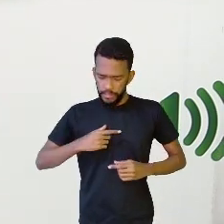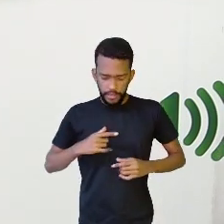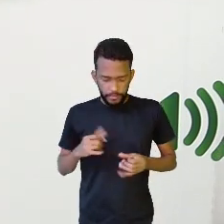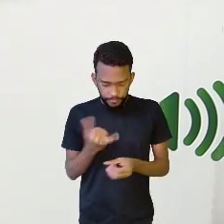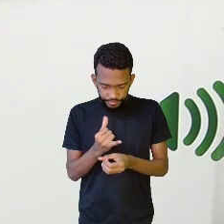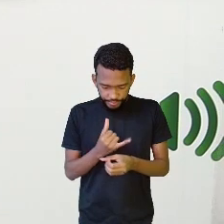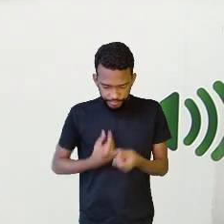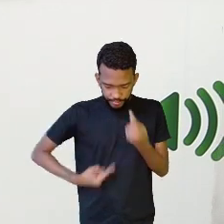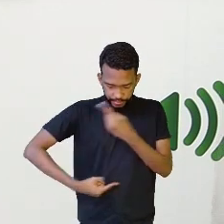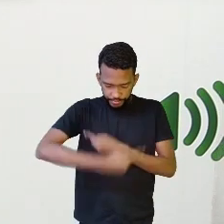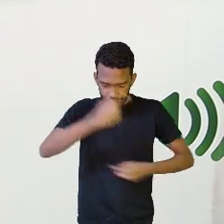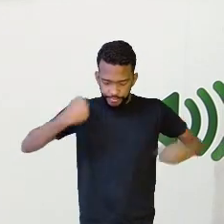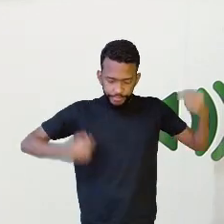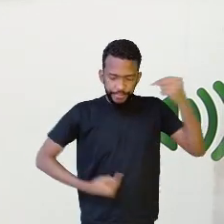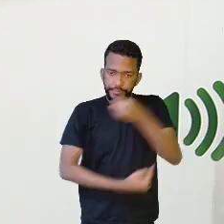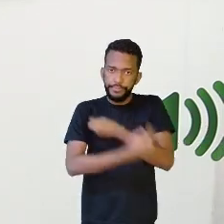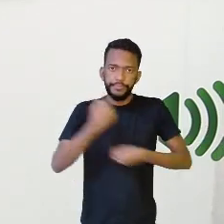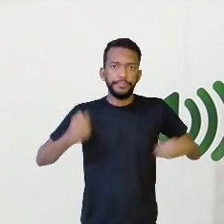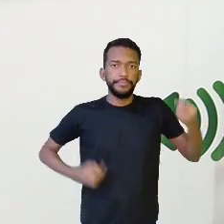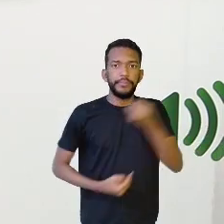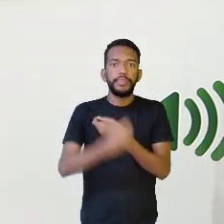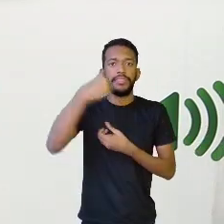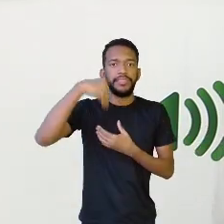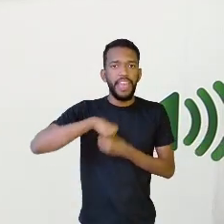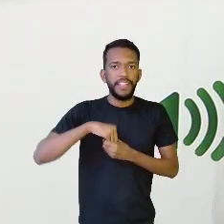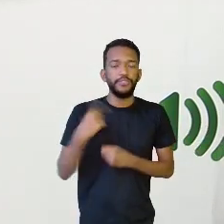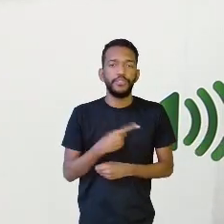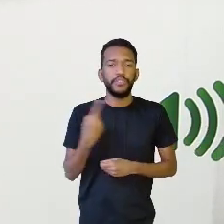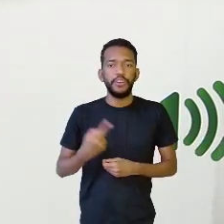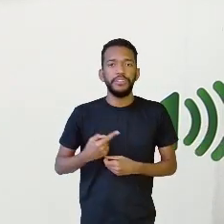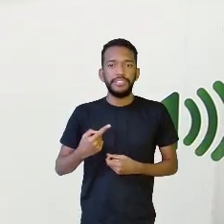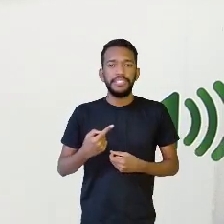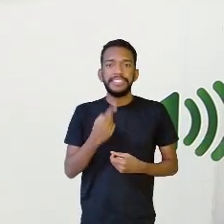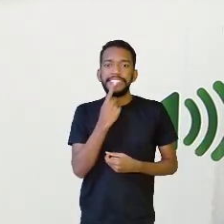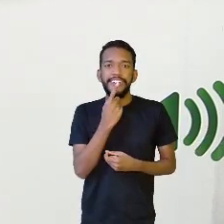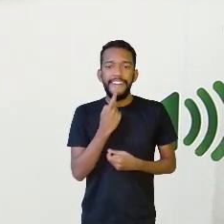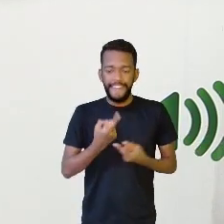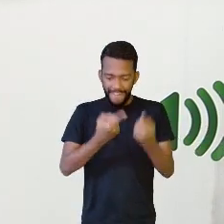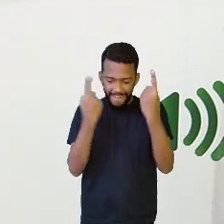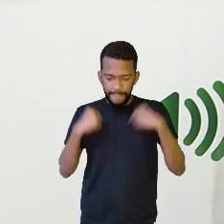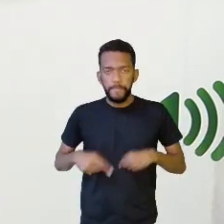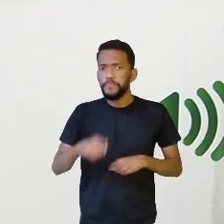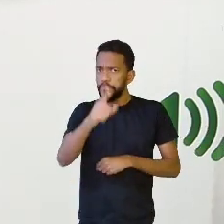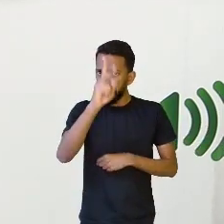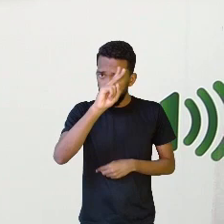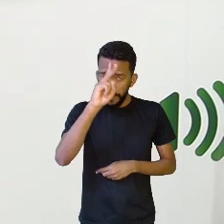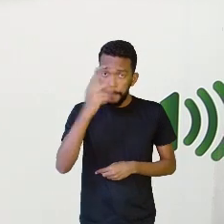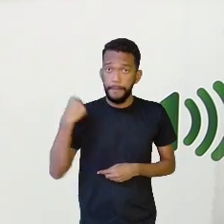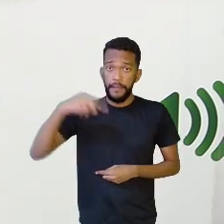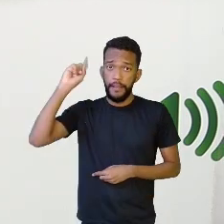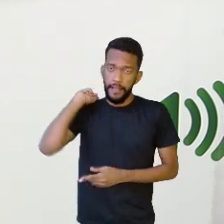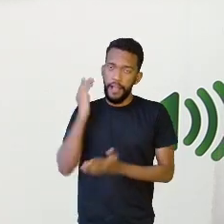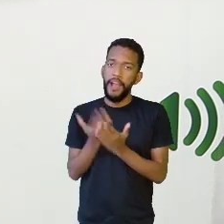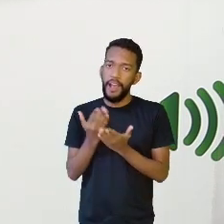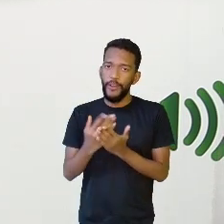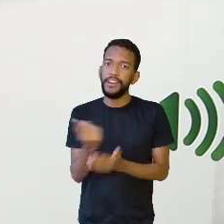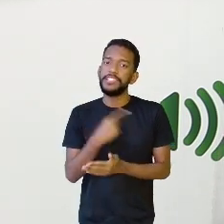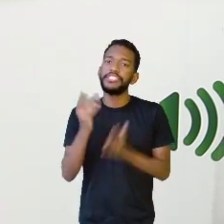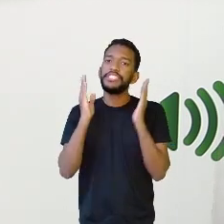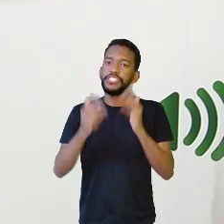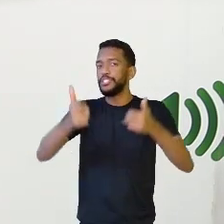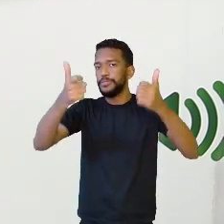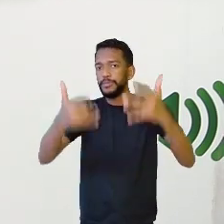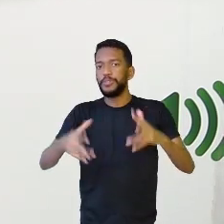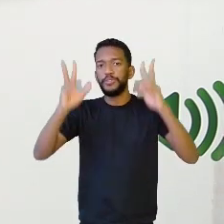que se circule dentro da nossa corrente sanguínea. Lembra que teve uma aula anterior que nós trabalhamos o